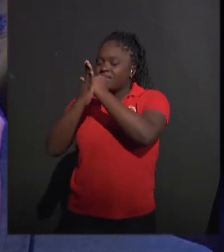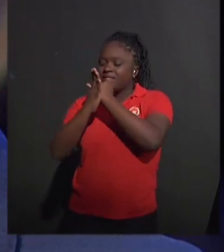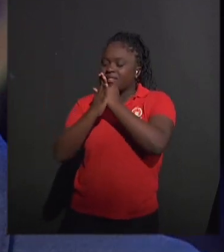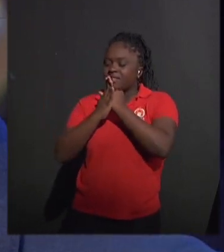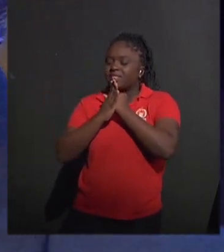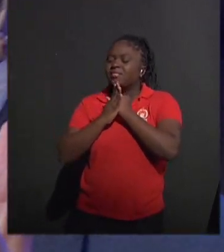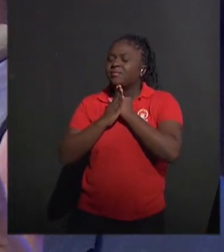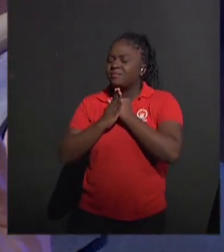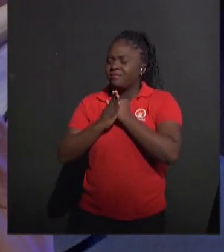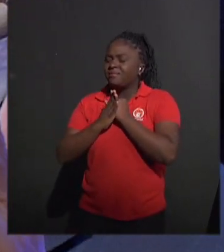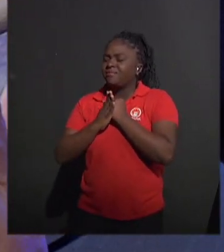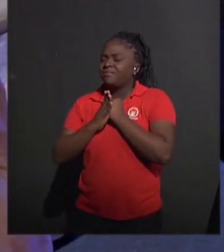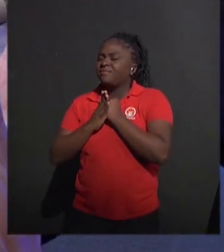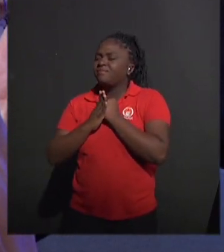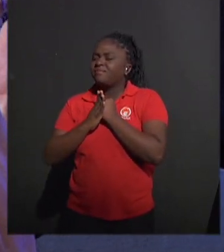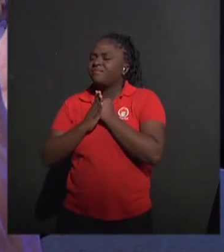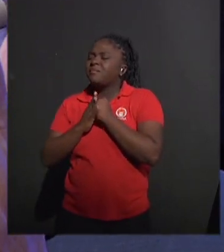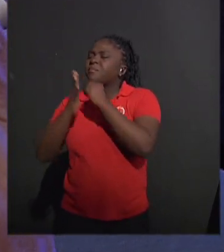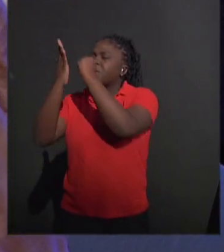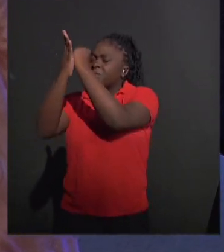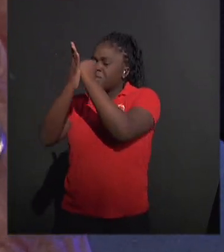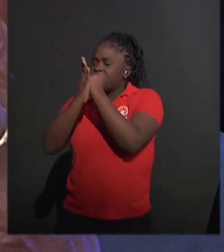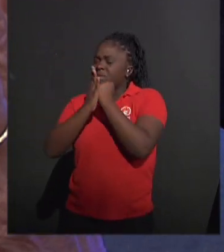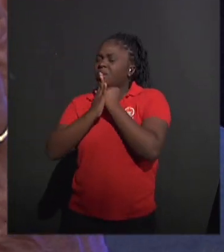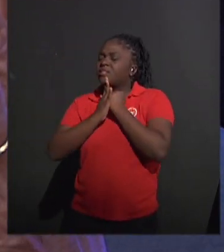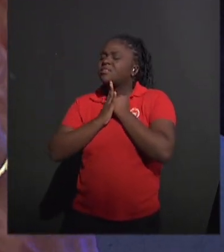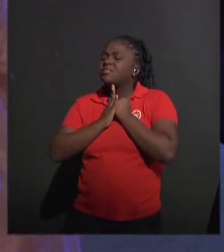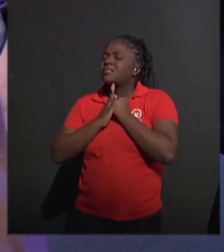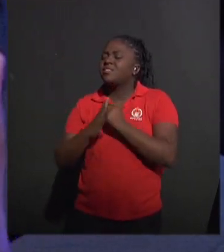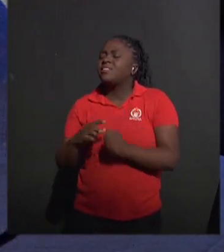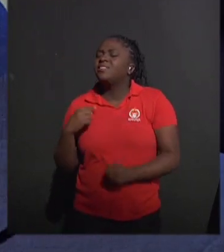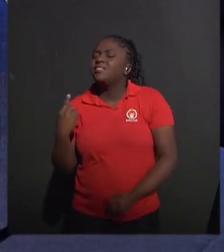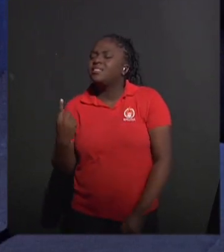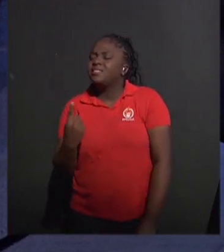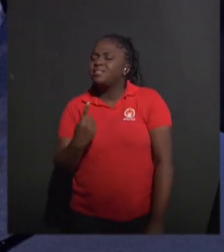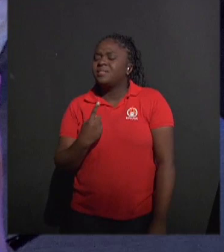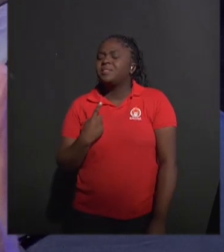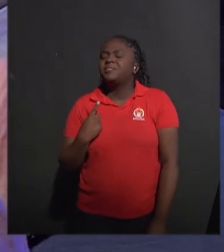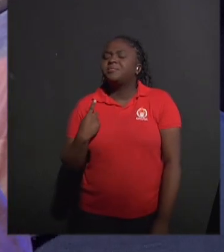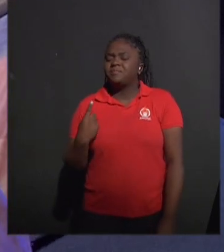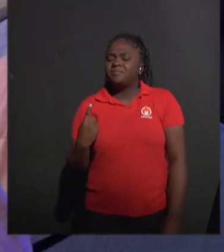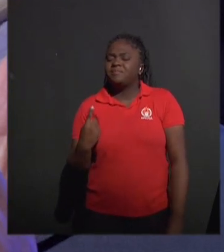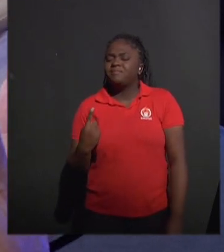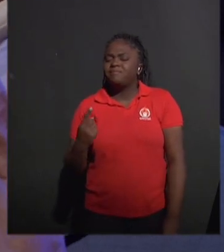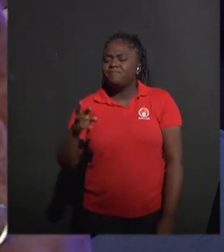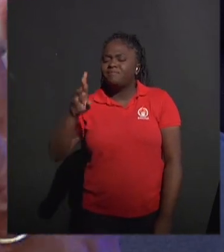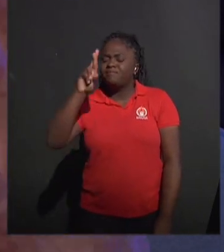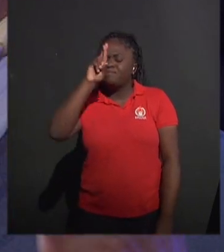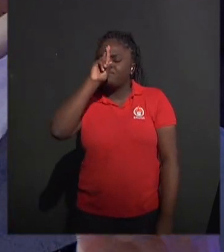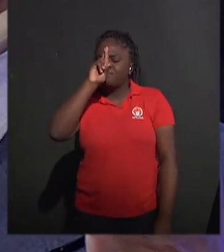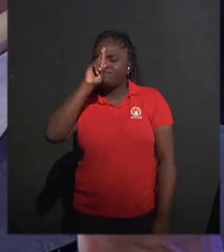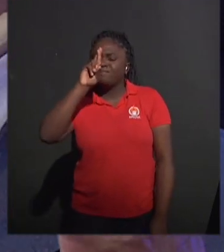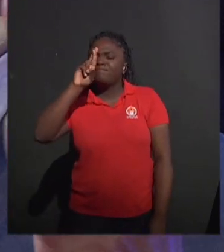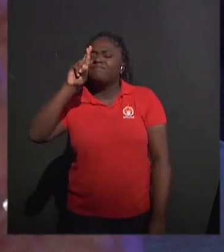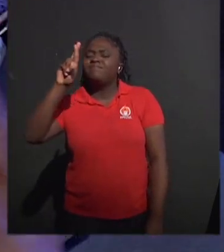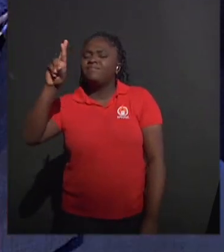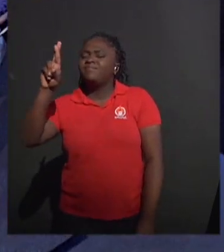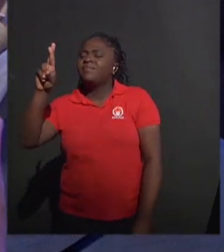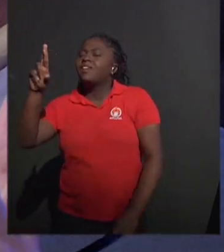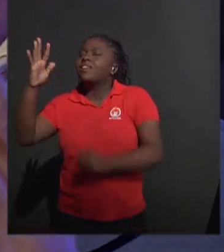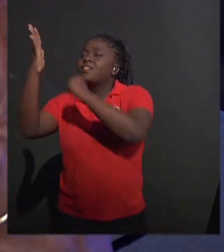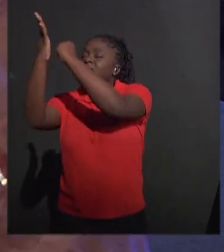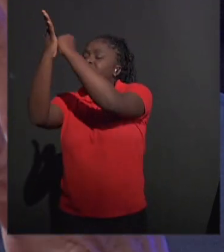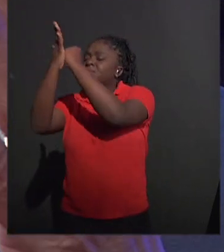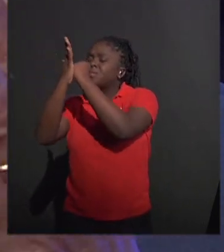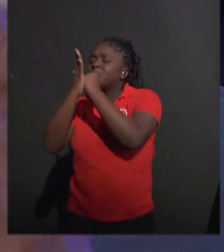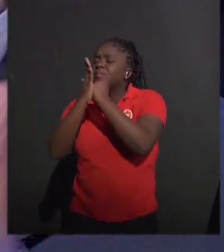Vem Teu socorro, Senhor. Vem Teu socorro, Senhor. Venha o teu